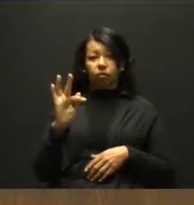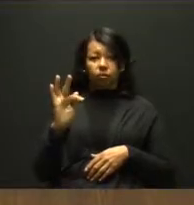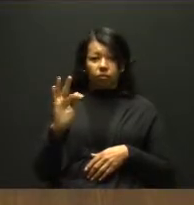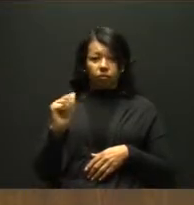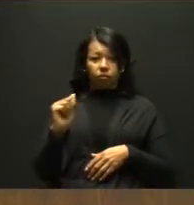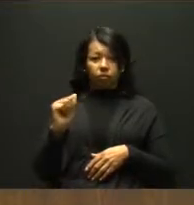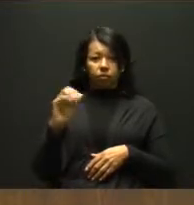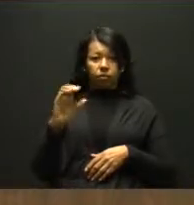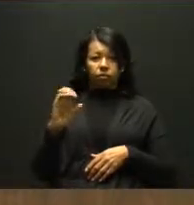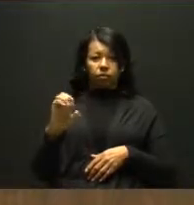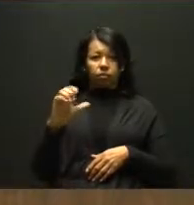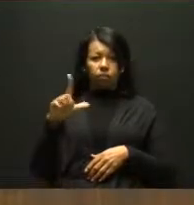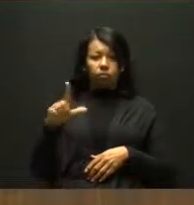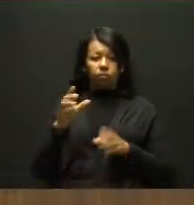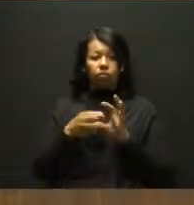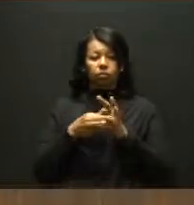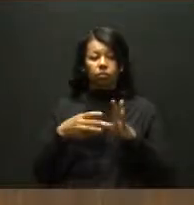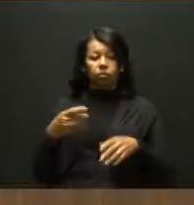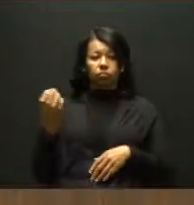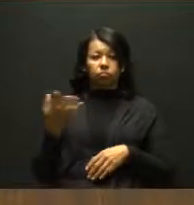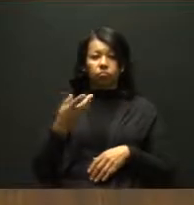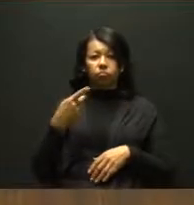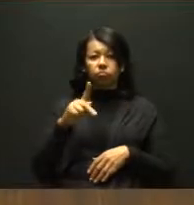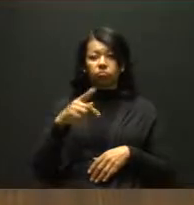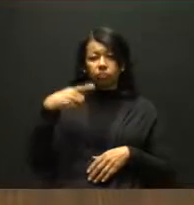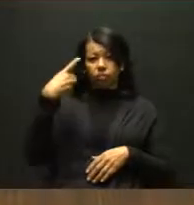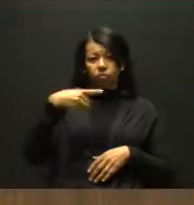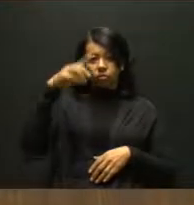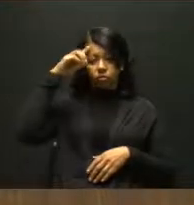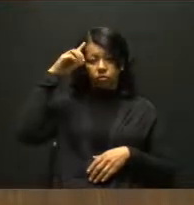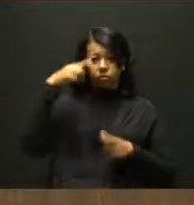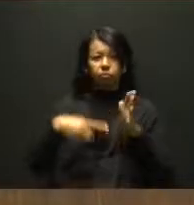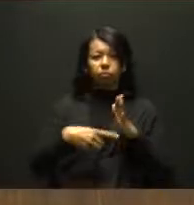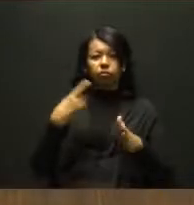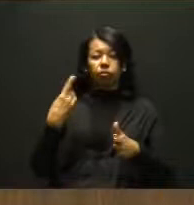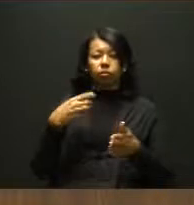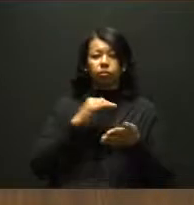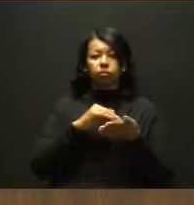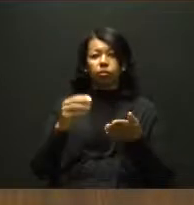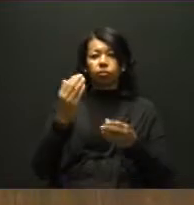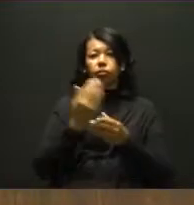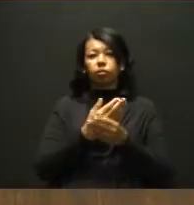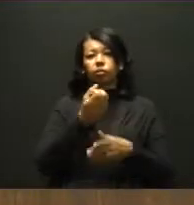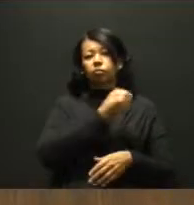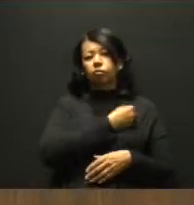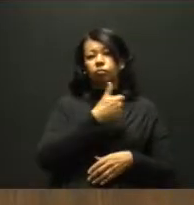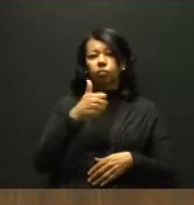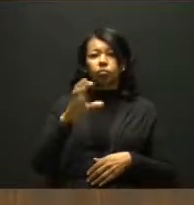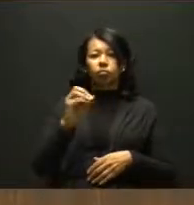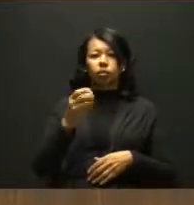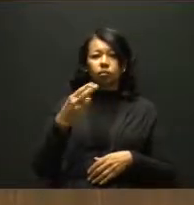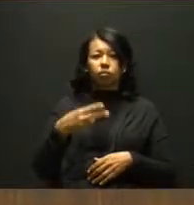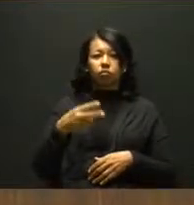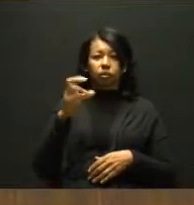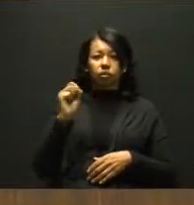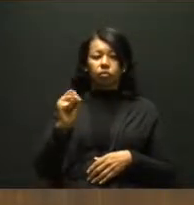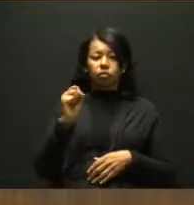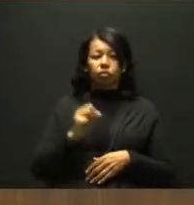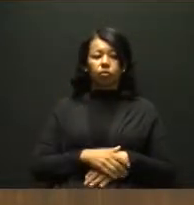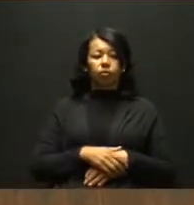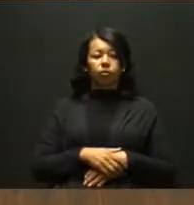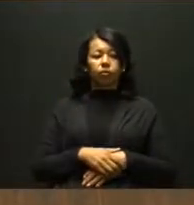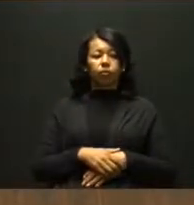conforme deliberação do plenário passemos a ordem do dia o primeiro item da pauta é o processo número 1.000 28/2007